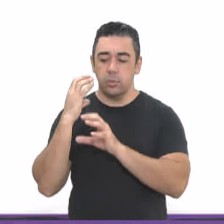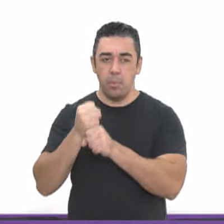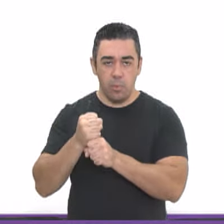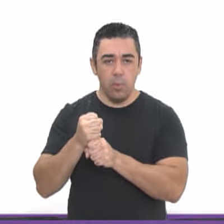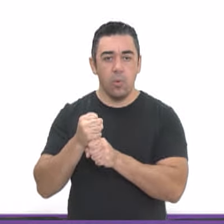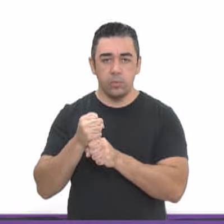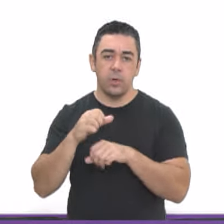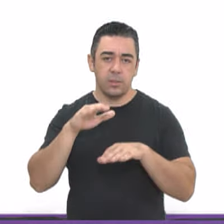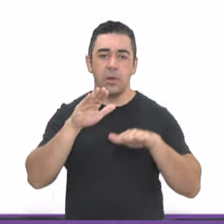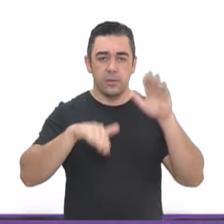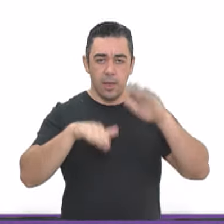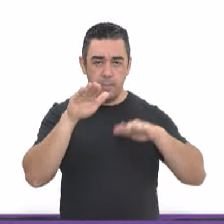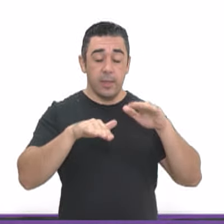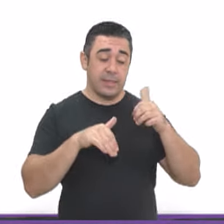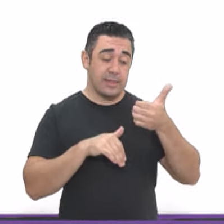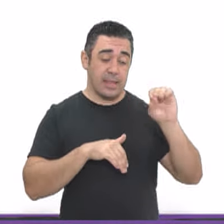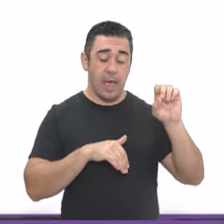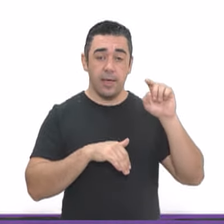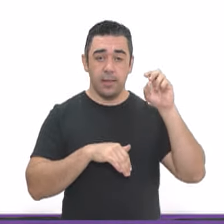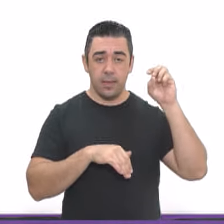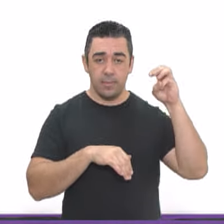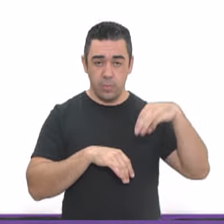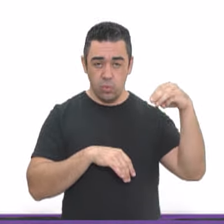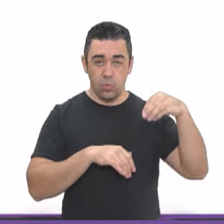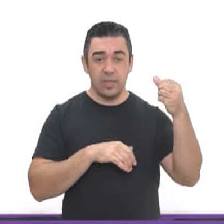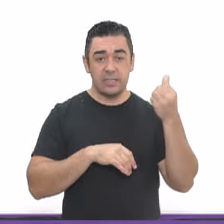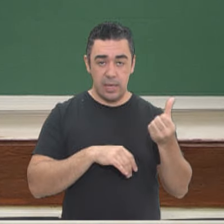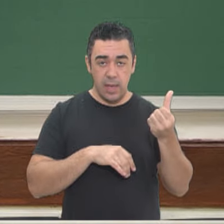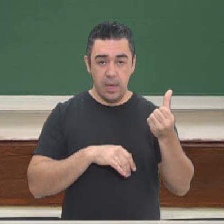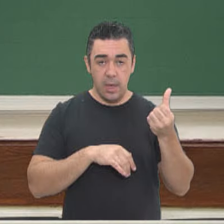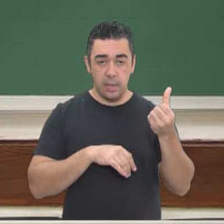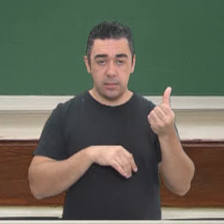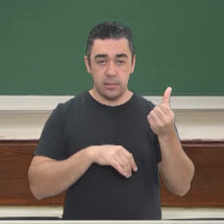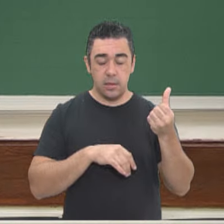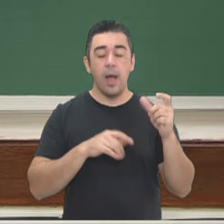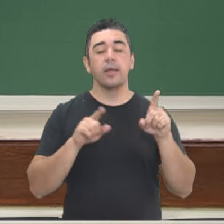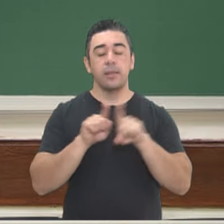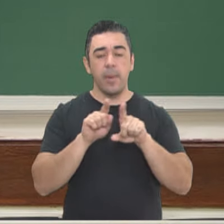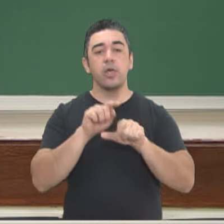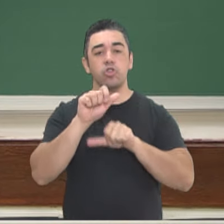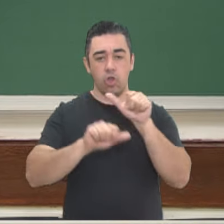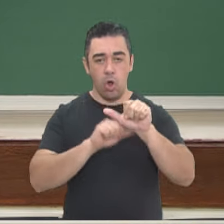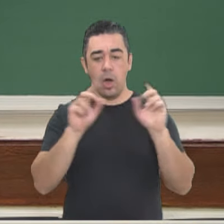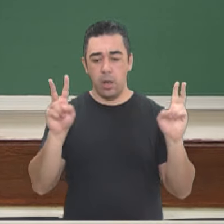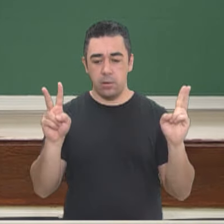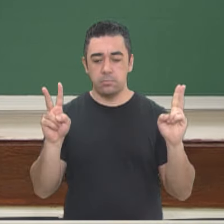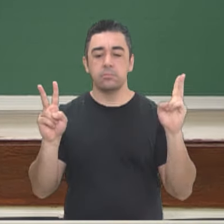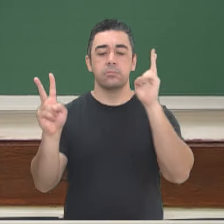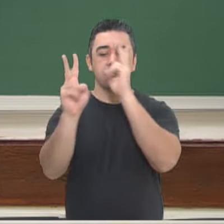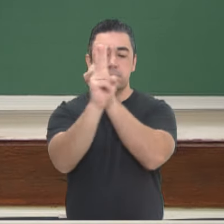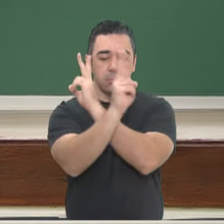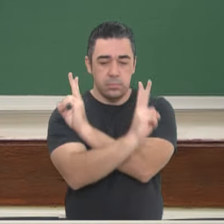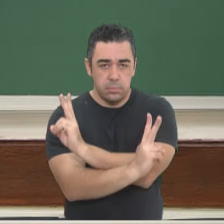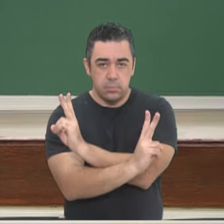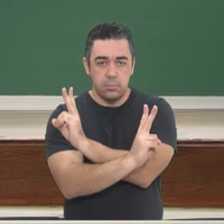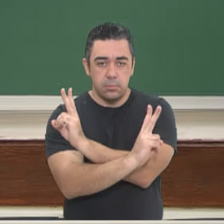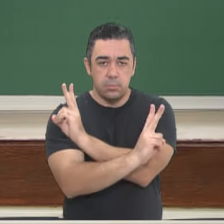né? Cada 10 minutos, 6 pontos. É feito um revezamento de quadra, certo? Então não é